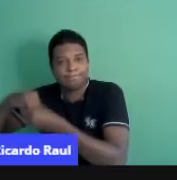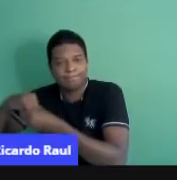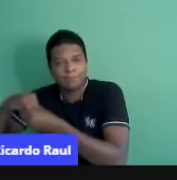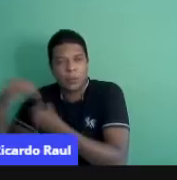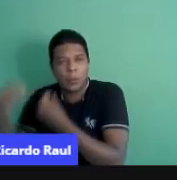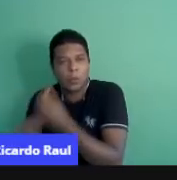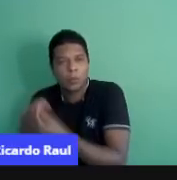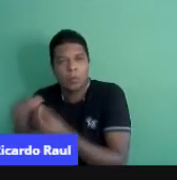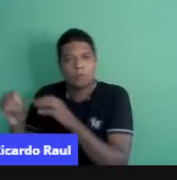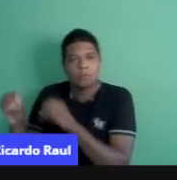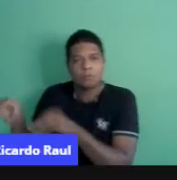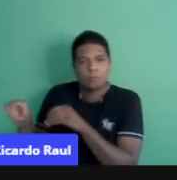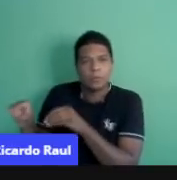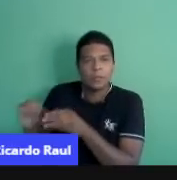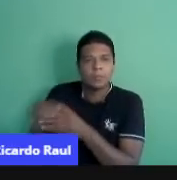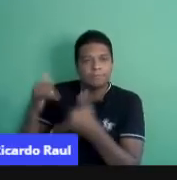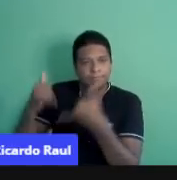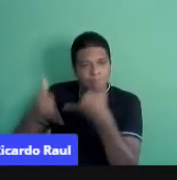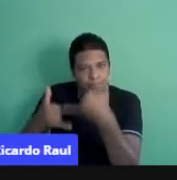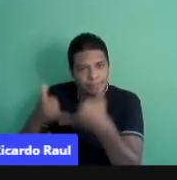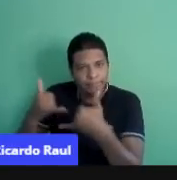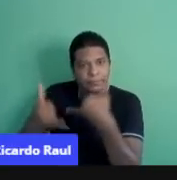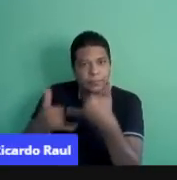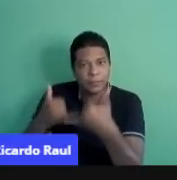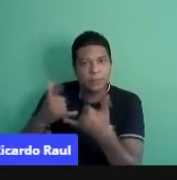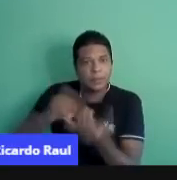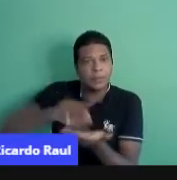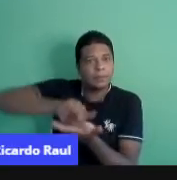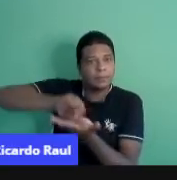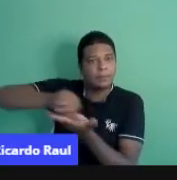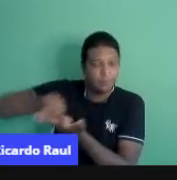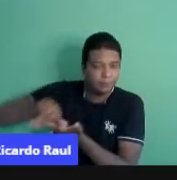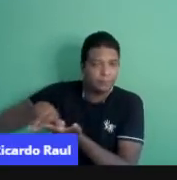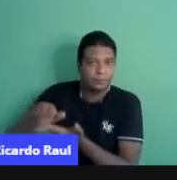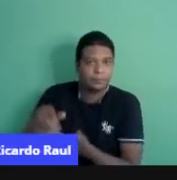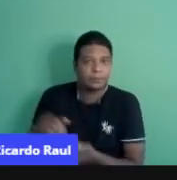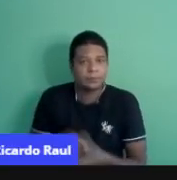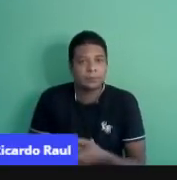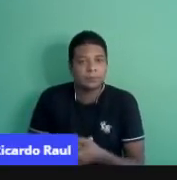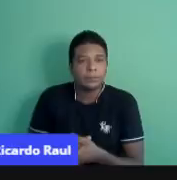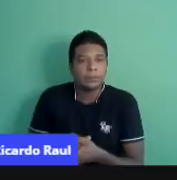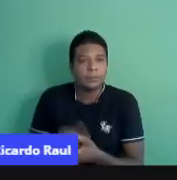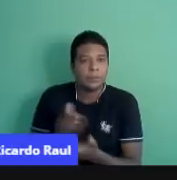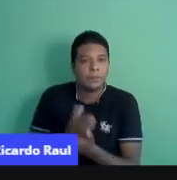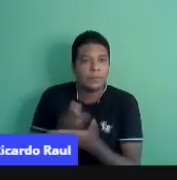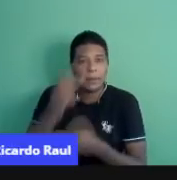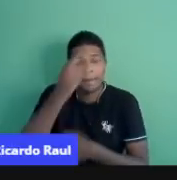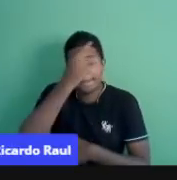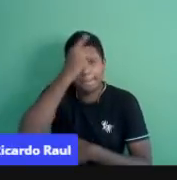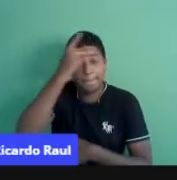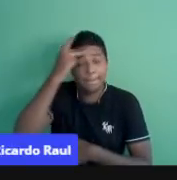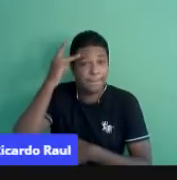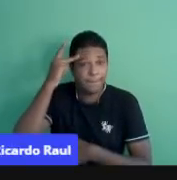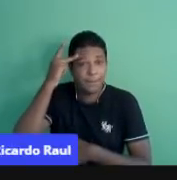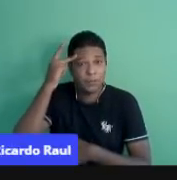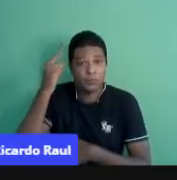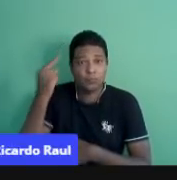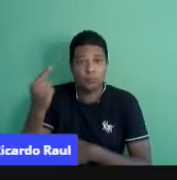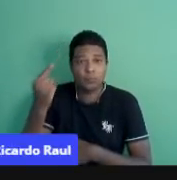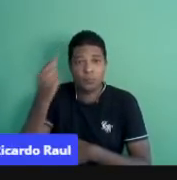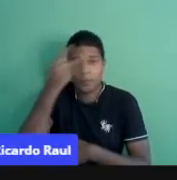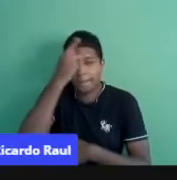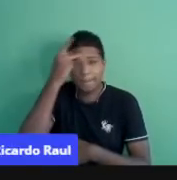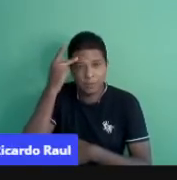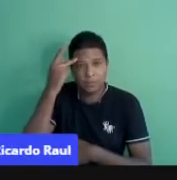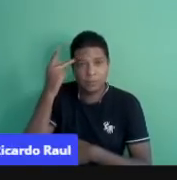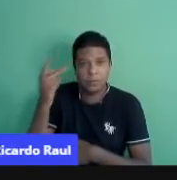descobrir formas de brincar diferente, com poucas pessoas, com apenas uma pessoa que